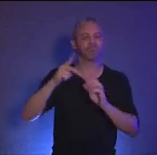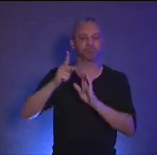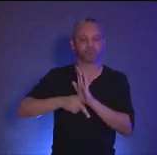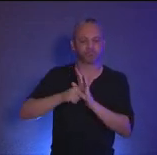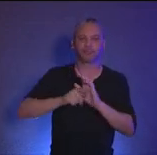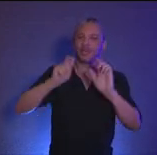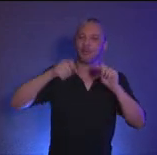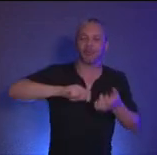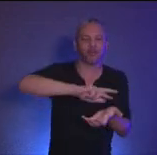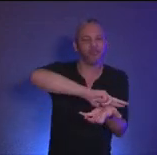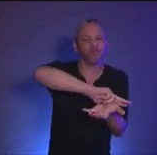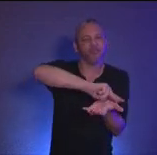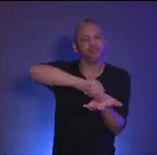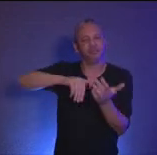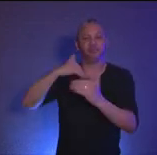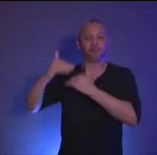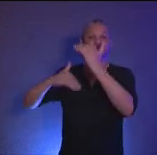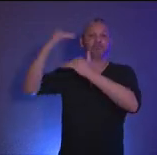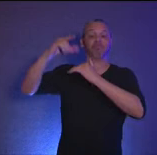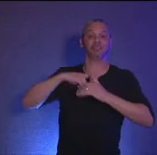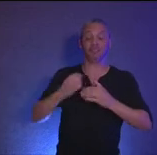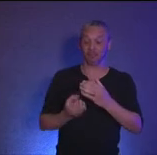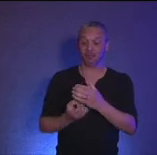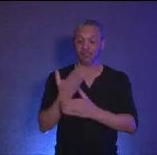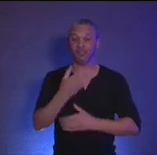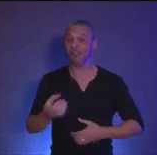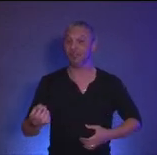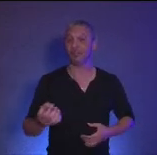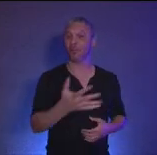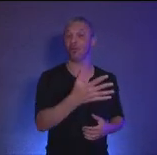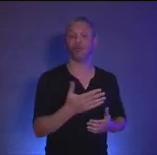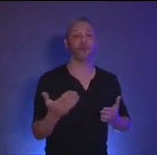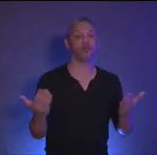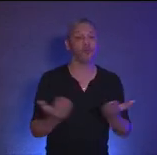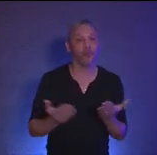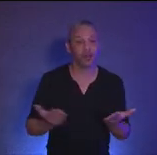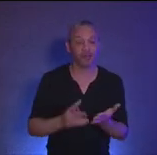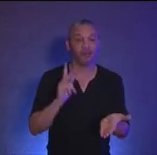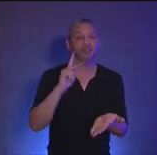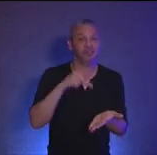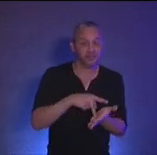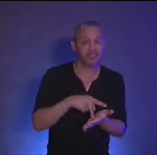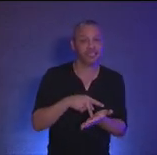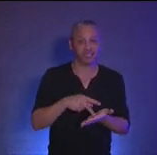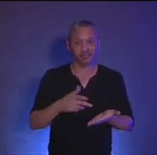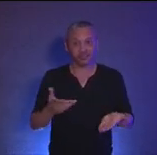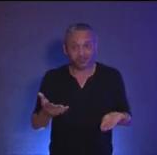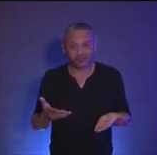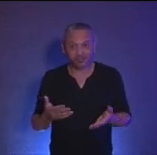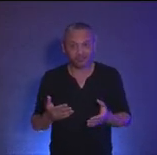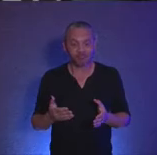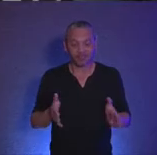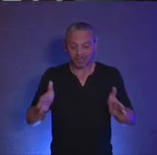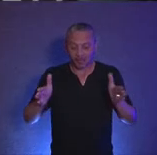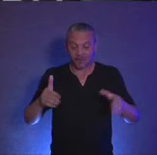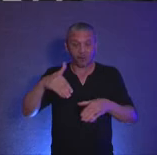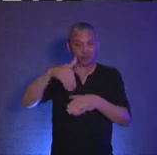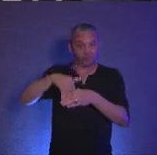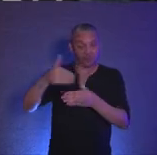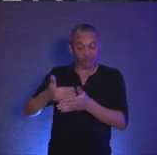mil possibilidades aí pela frente, né? A gente acabou de criar, ele foi literalmente desenvolvido nesse